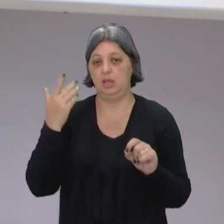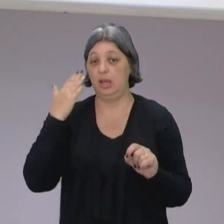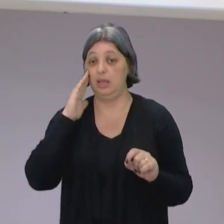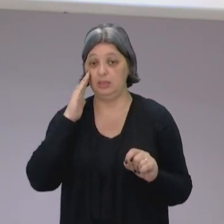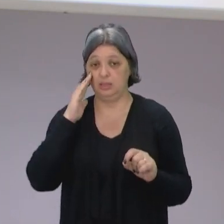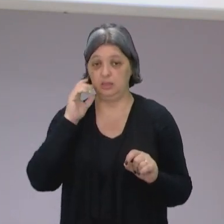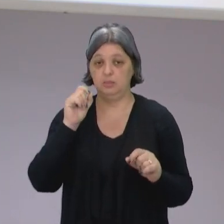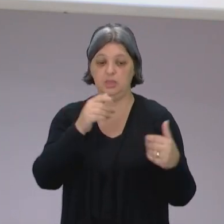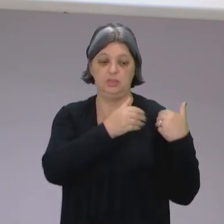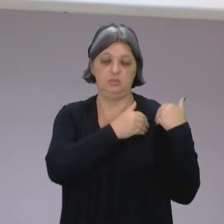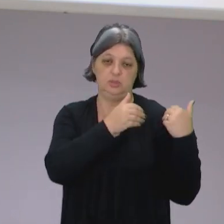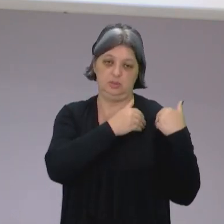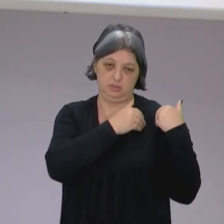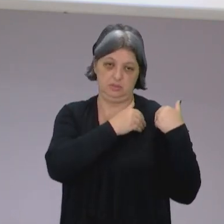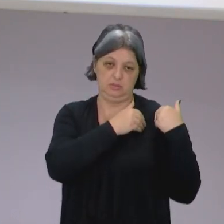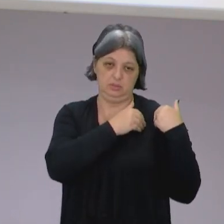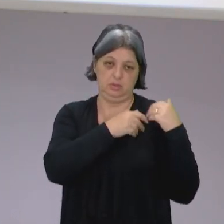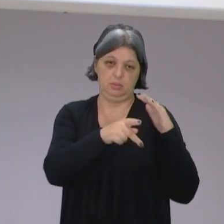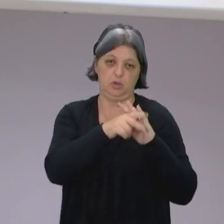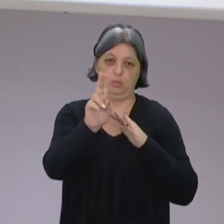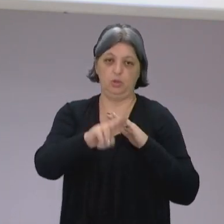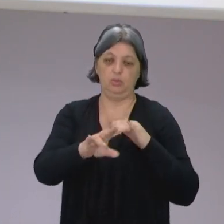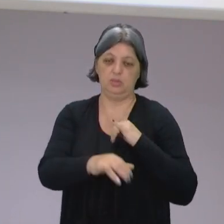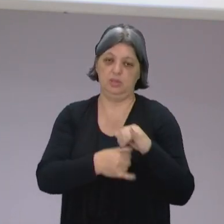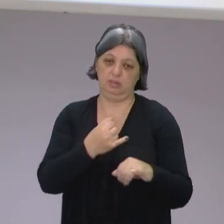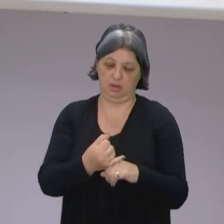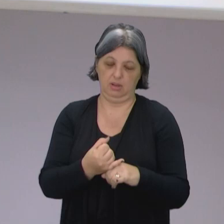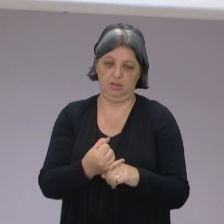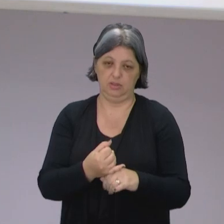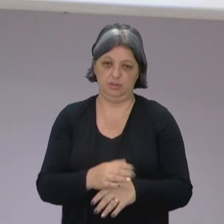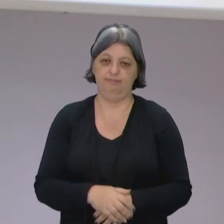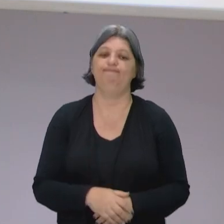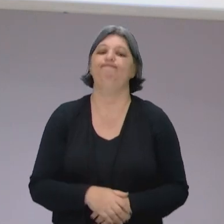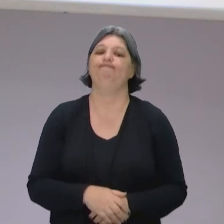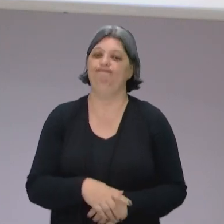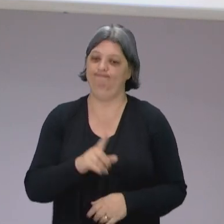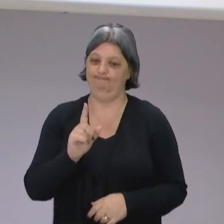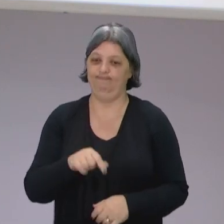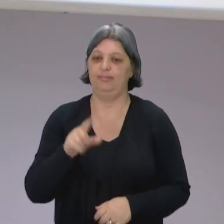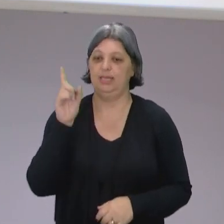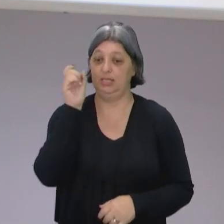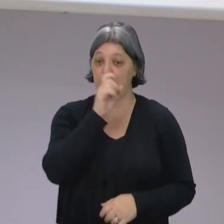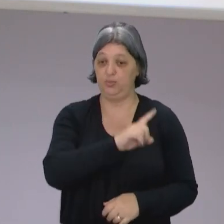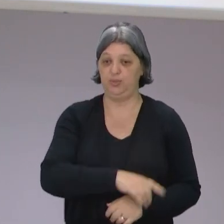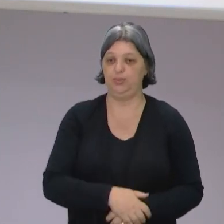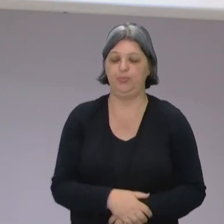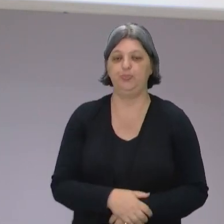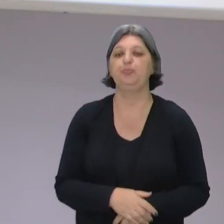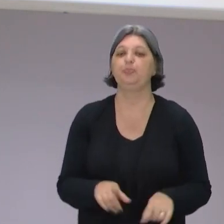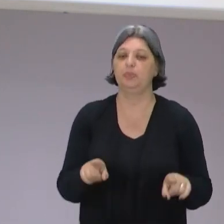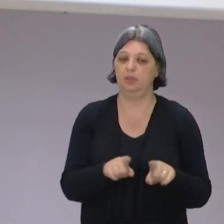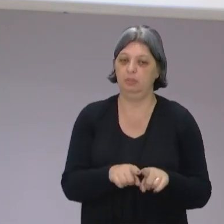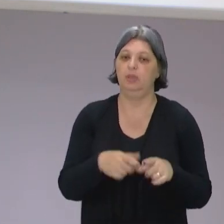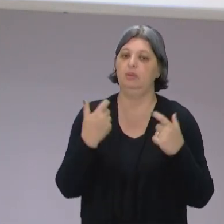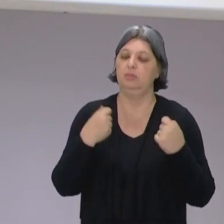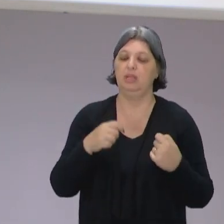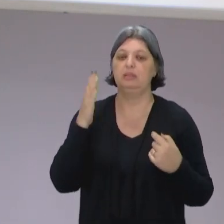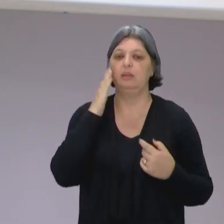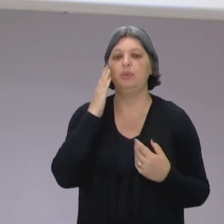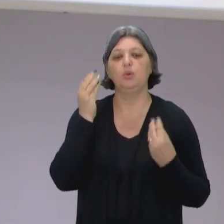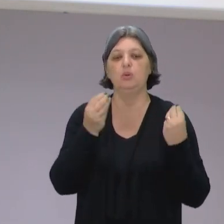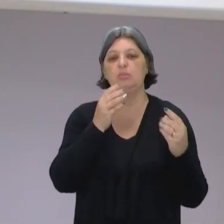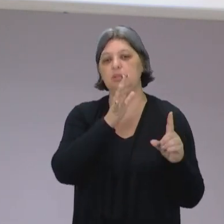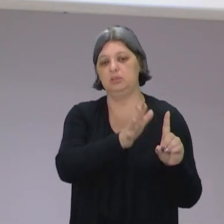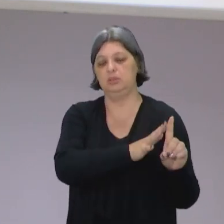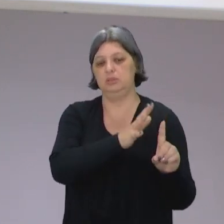sua responsabilidade no papel de internauta, né? E é complicado. Sim, e ser coerente no discurso, como você falou, né? Coerente, não adianta falar